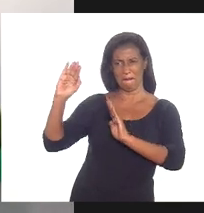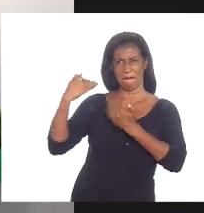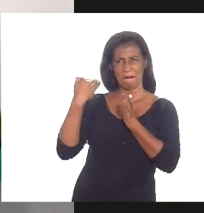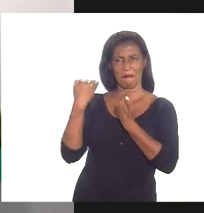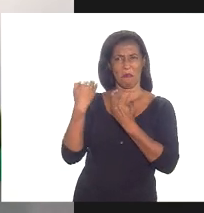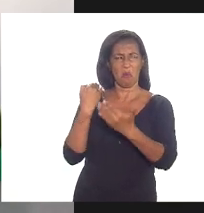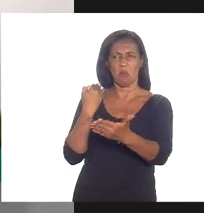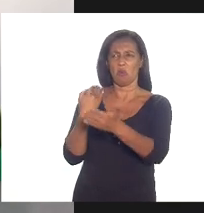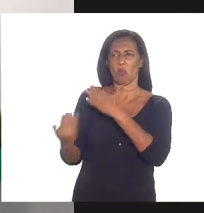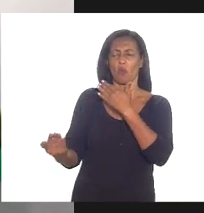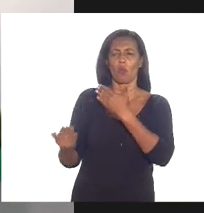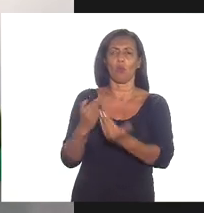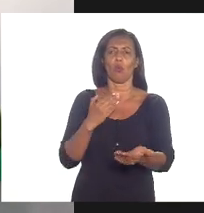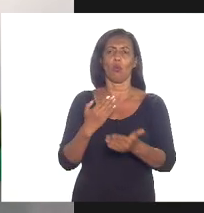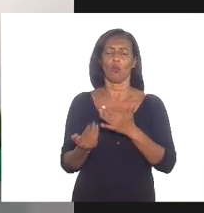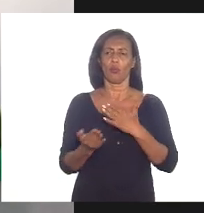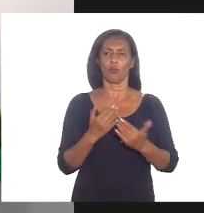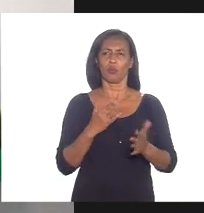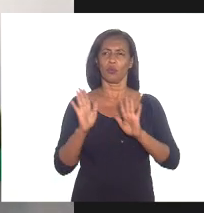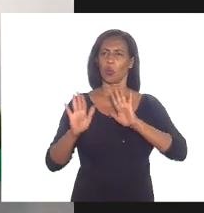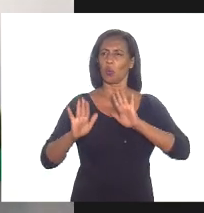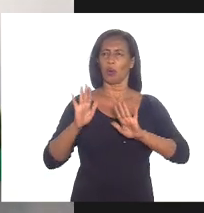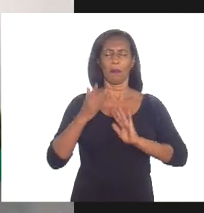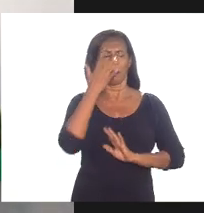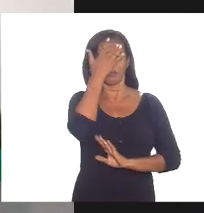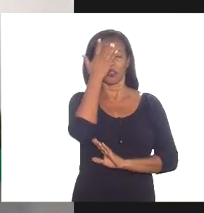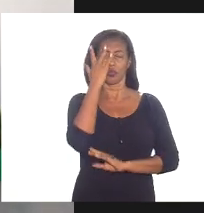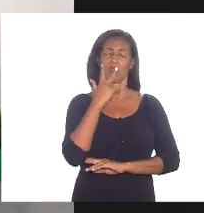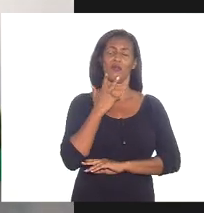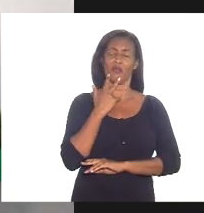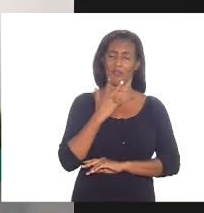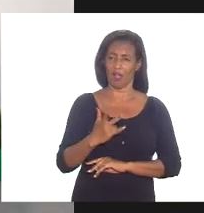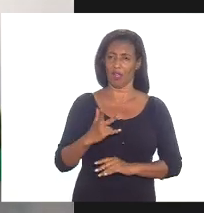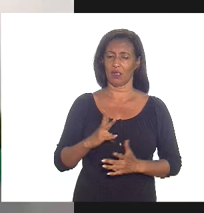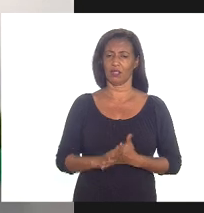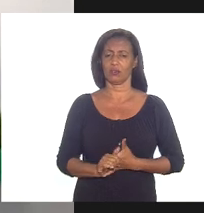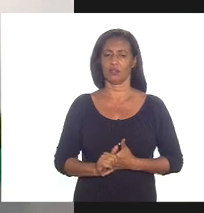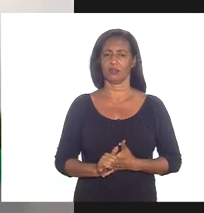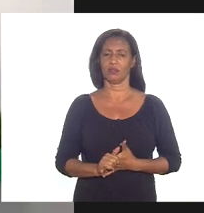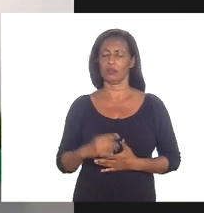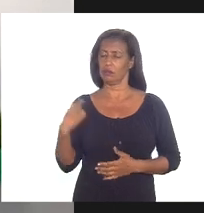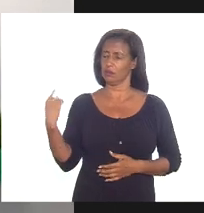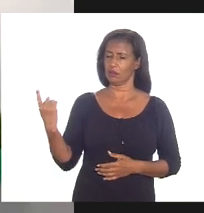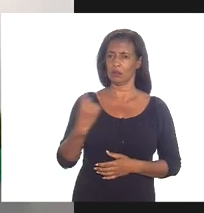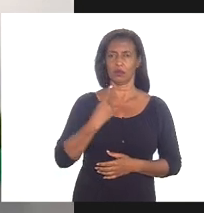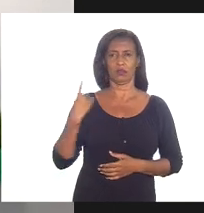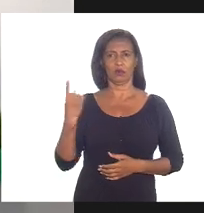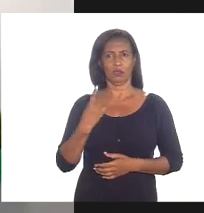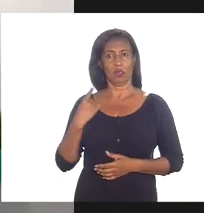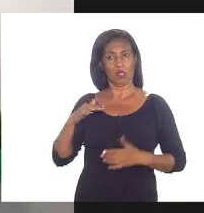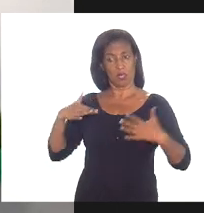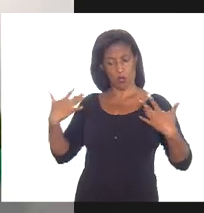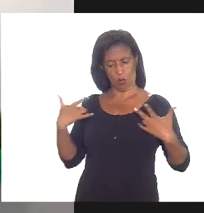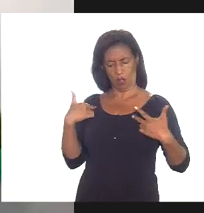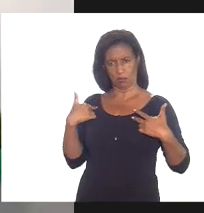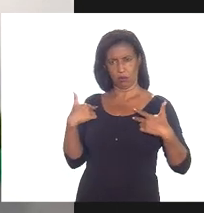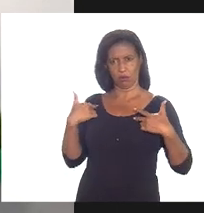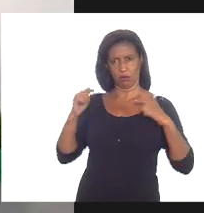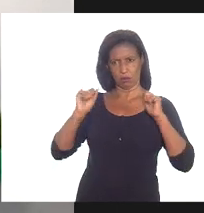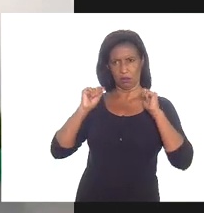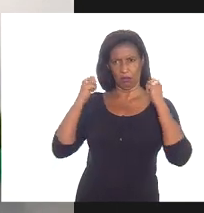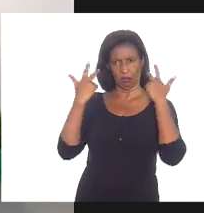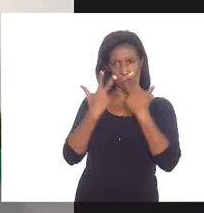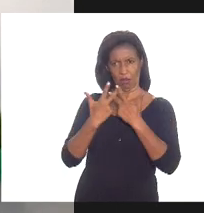por quem quer que seja, e falo que a gente, enquanto legisladores,